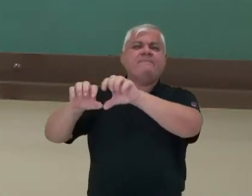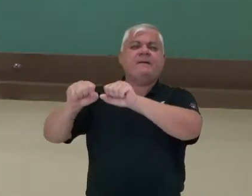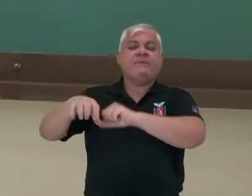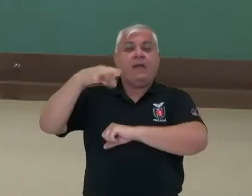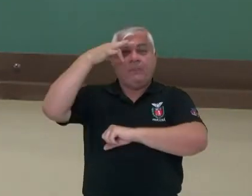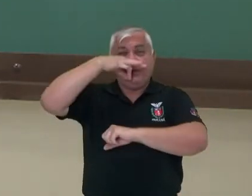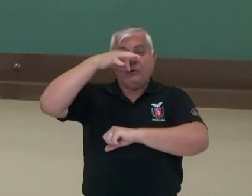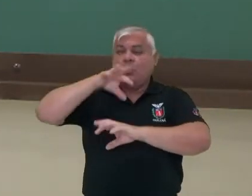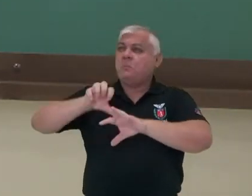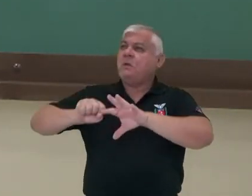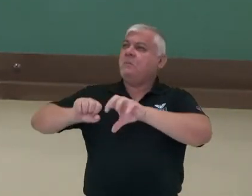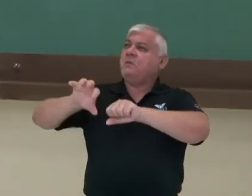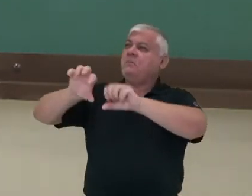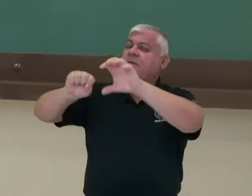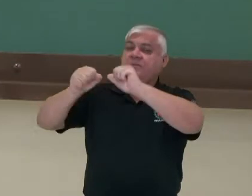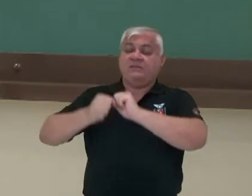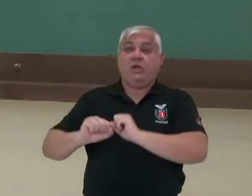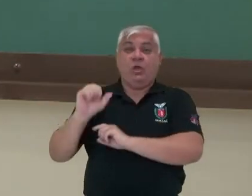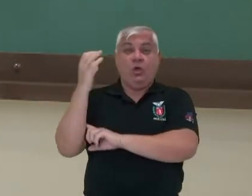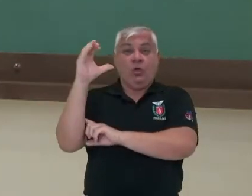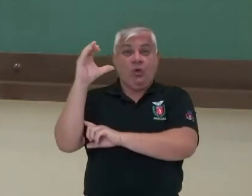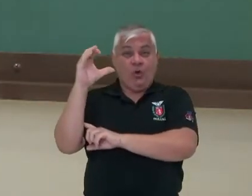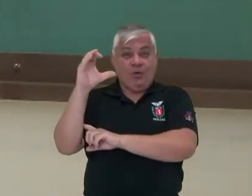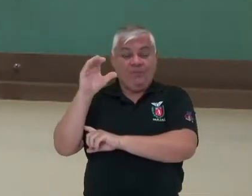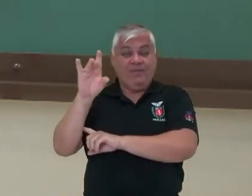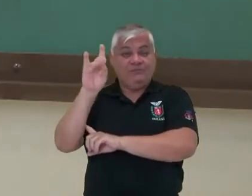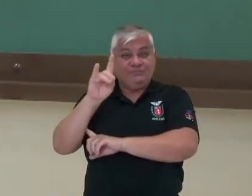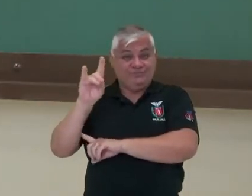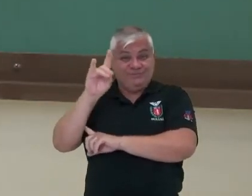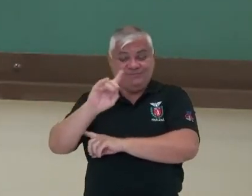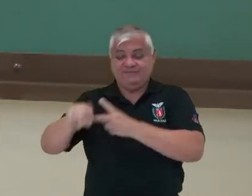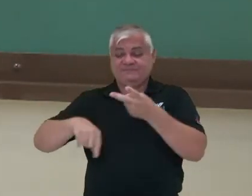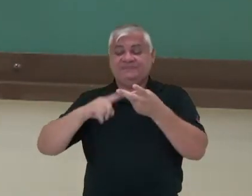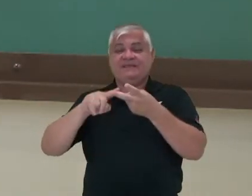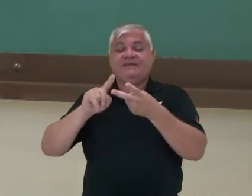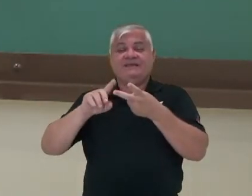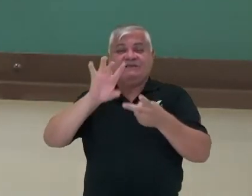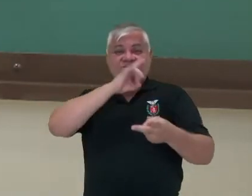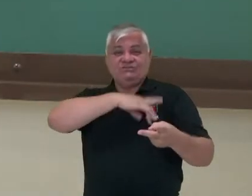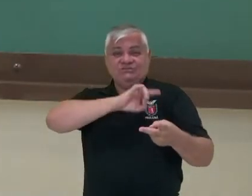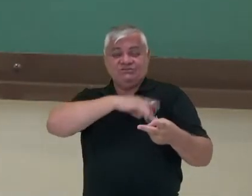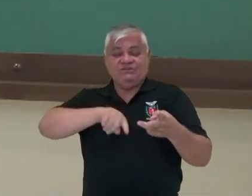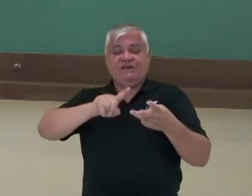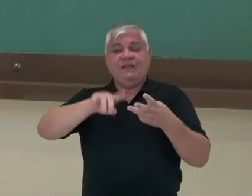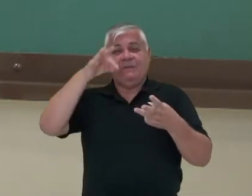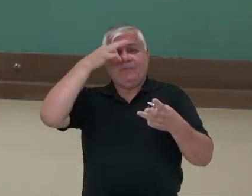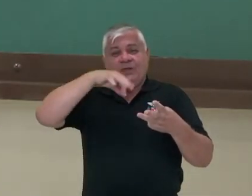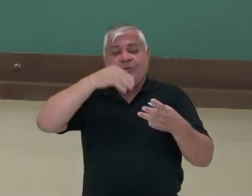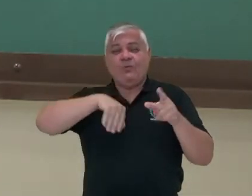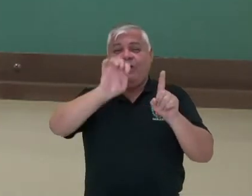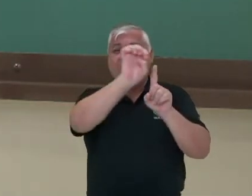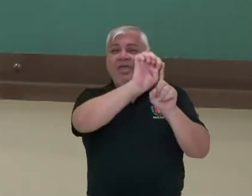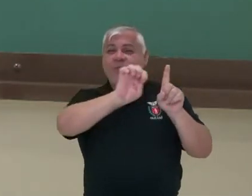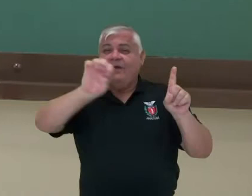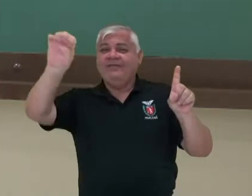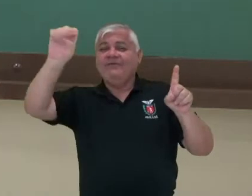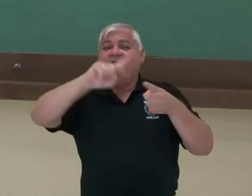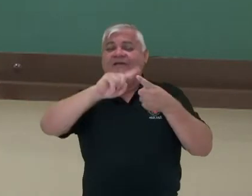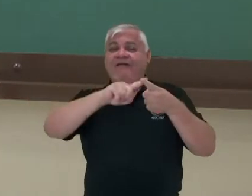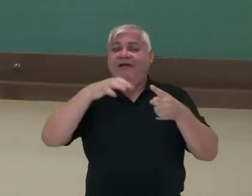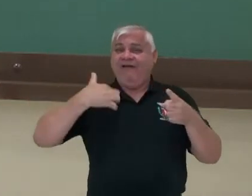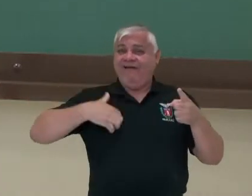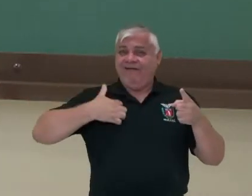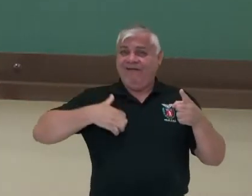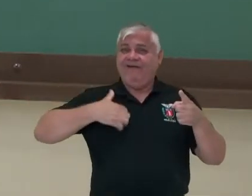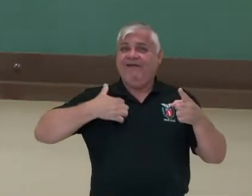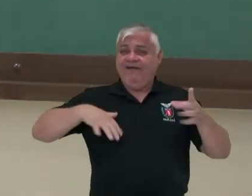que hoje compreendem a Colômbia, norte do Chile, Peru, Equador e Argentina, e era um império